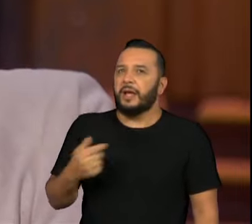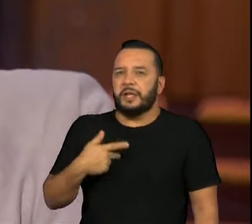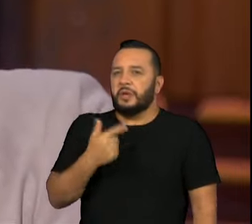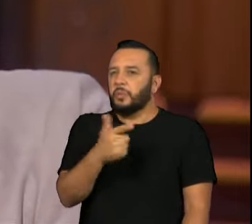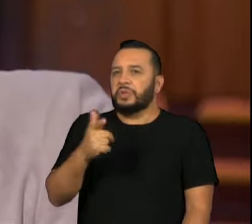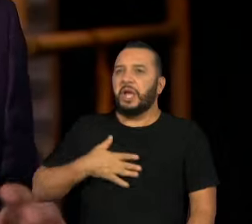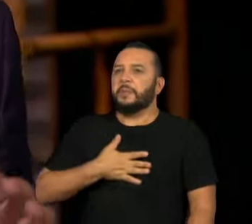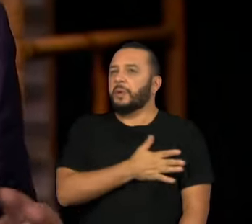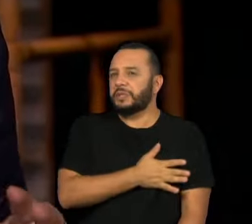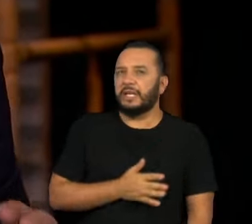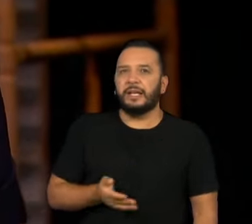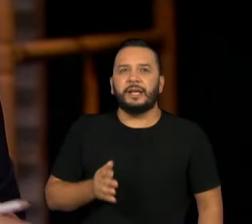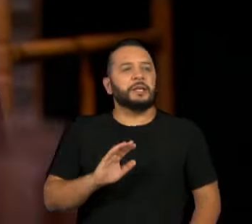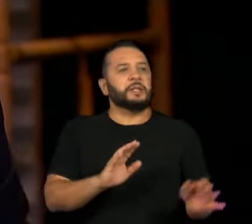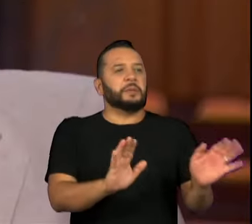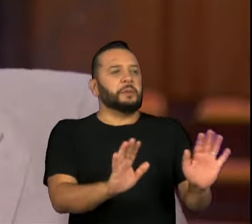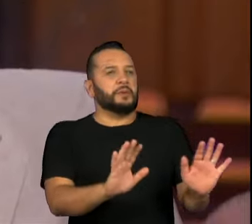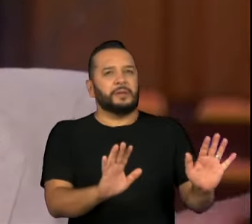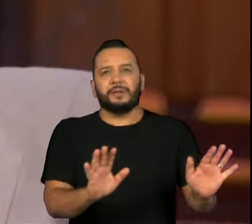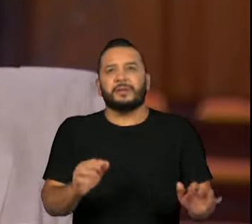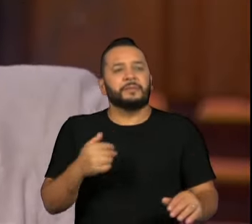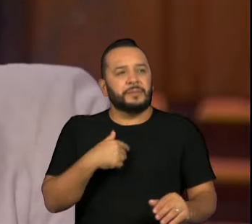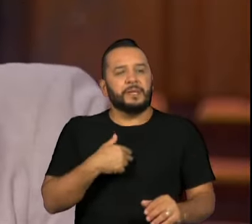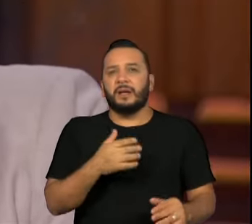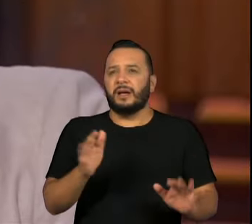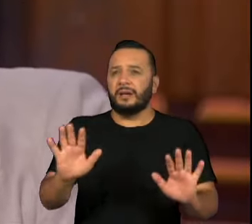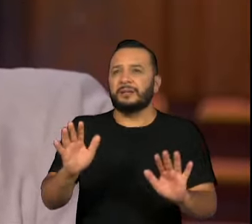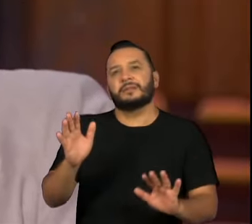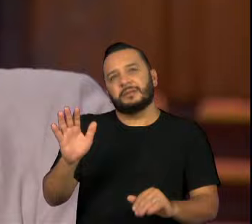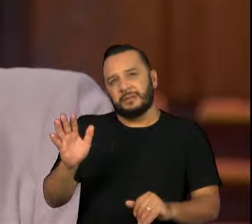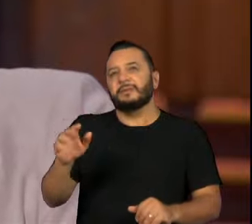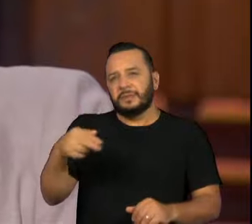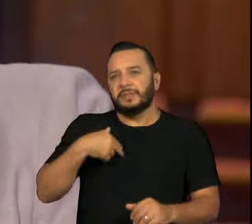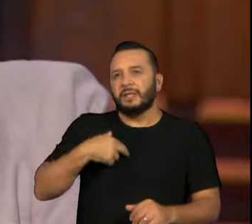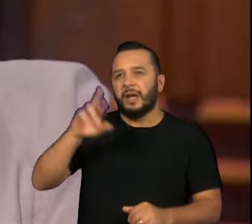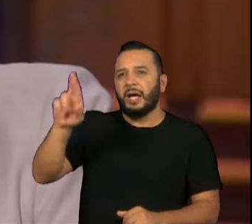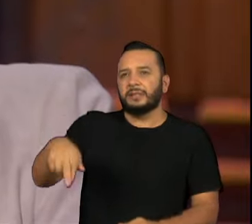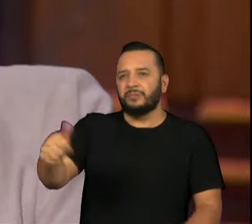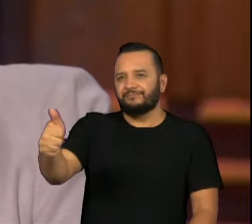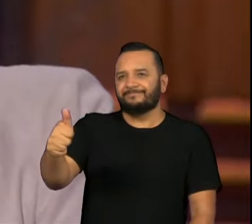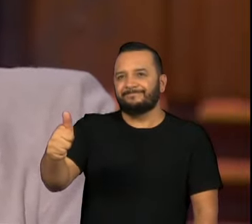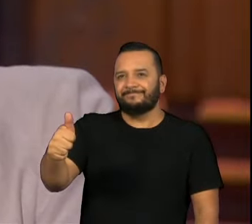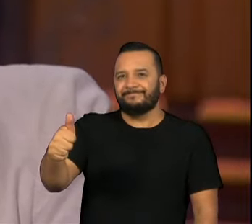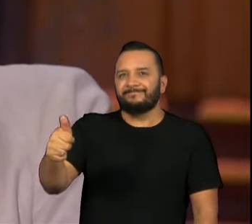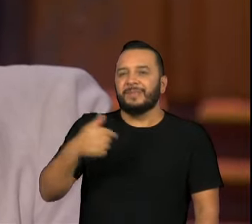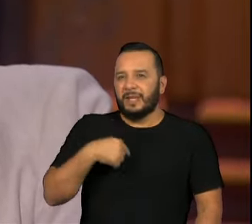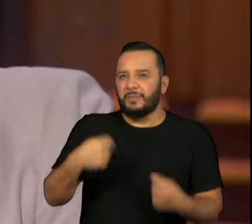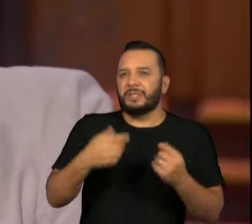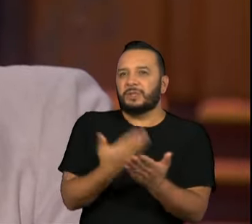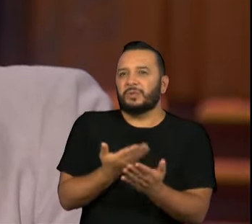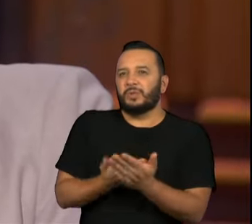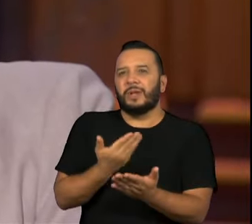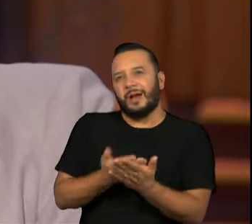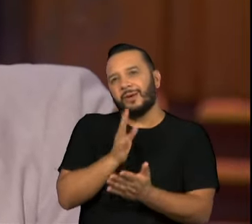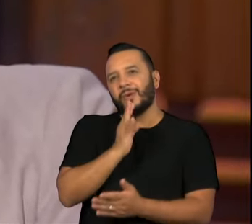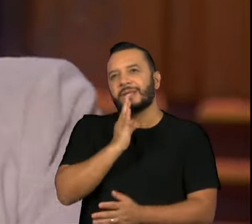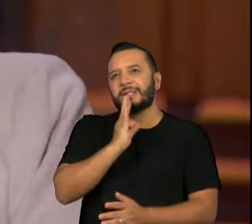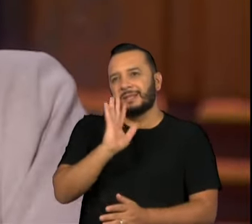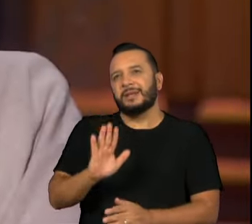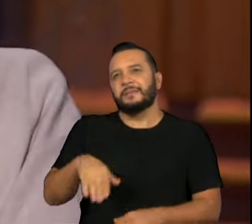preconceito ele era isso que eu queria dizer que a tataravó era do Norte eu olhei para ela falei tem razão Realmente eu preciso estudar mas